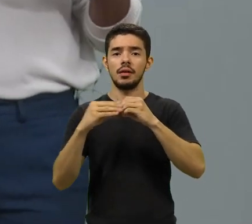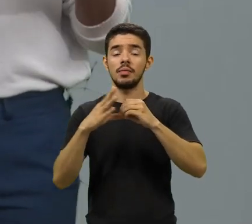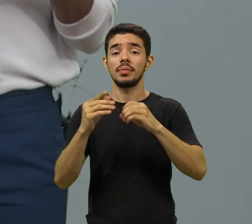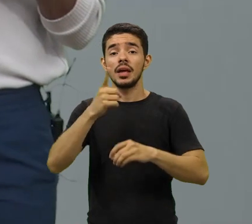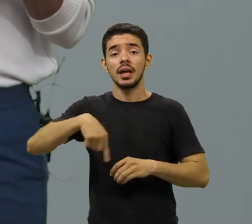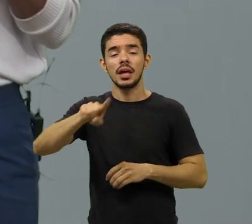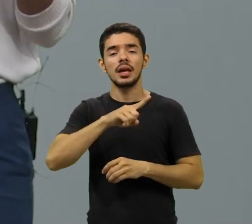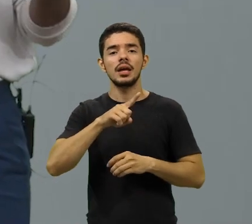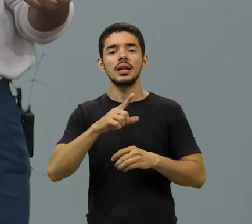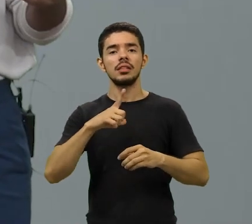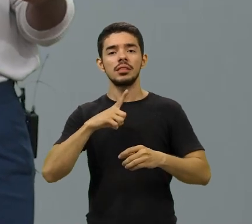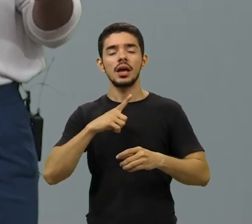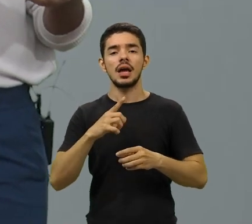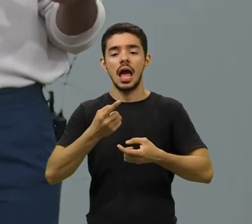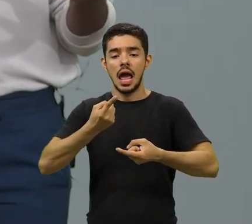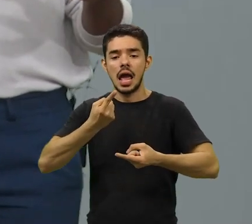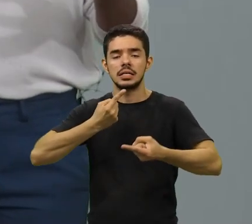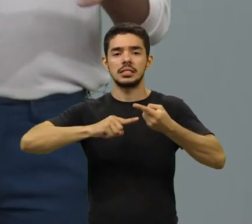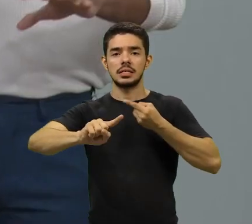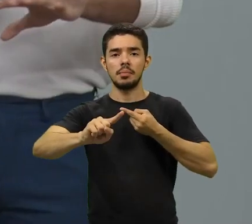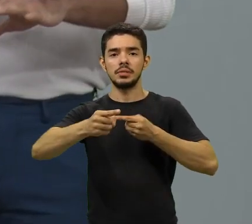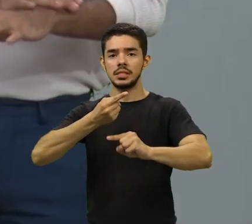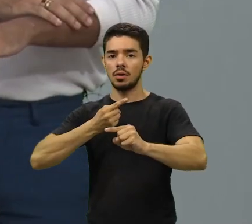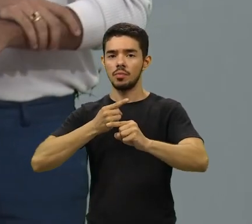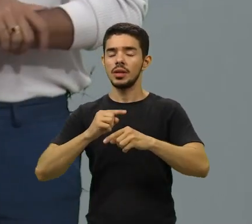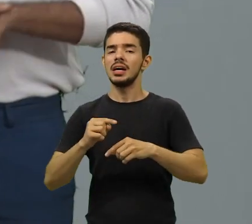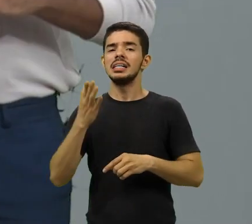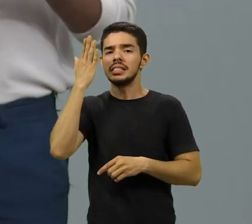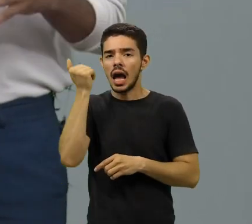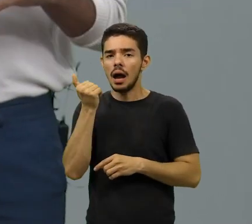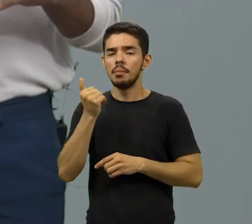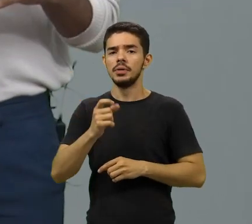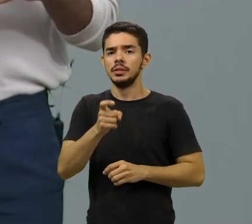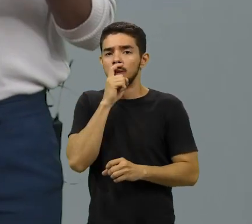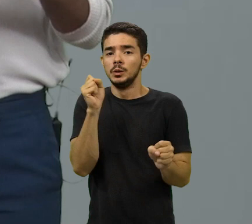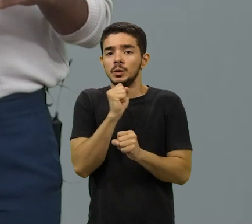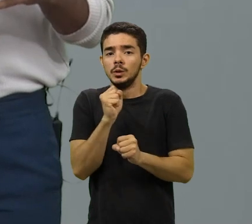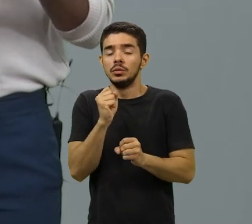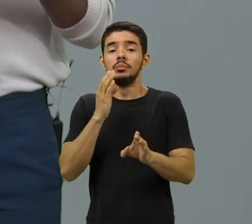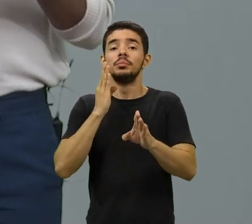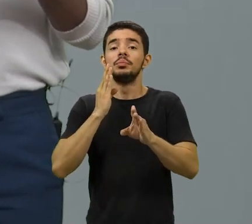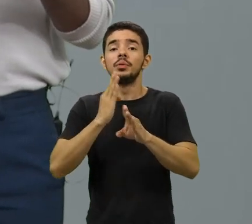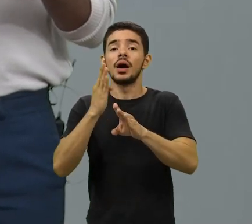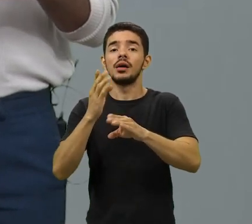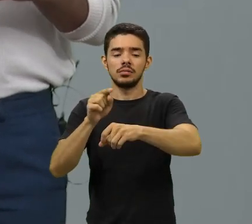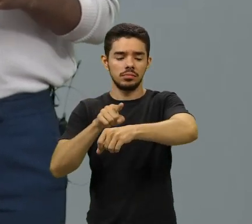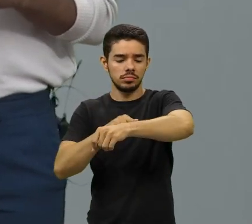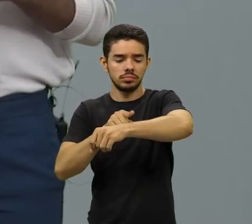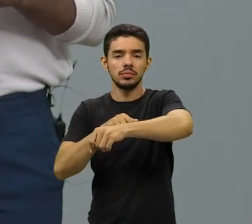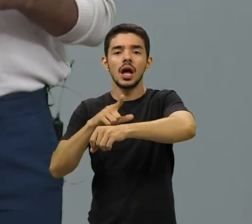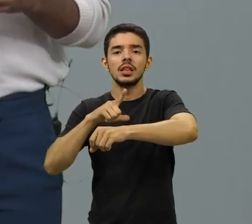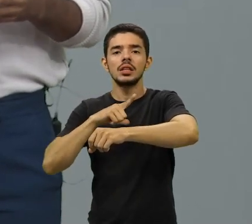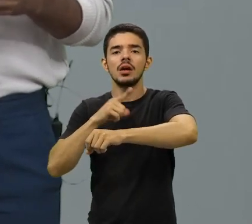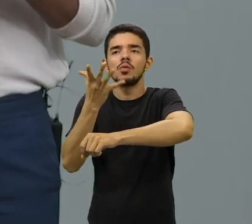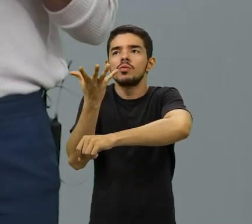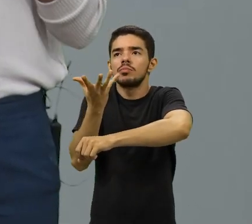que eles são mecanorreceptores, ou seja, a gente sabe que está fazendo frio porque é recebido